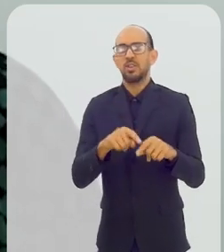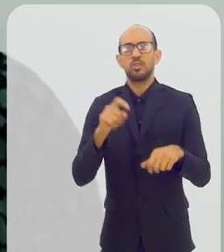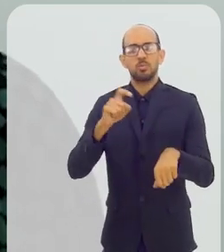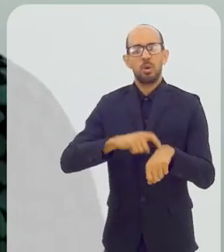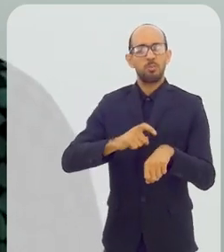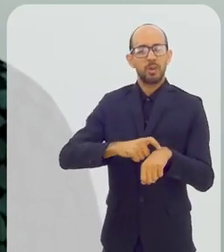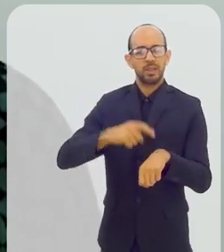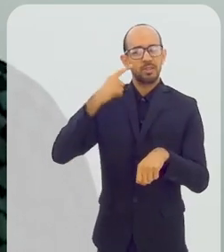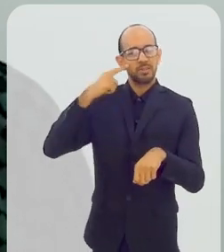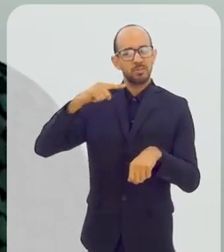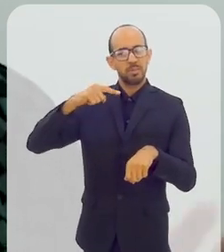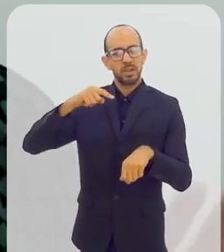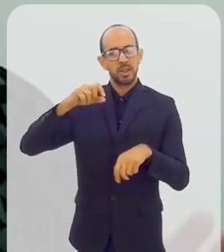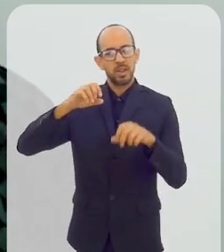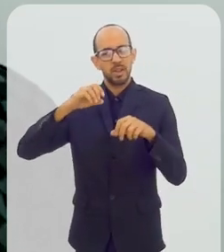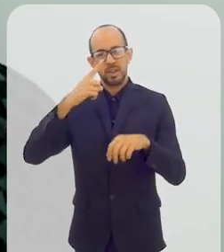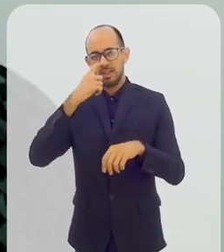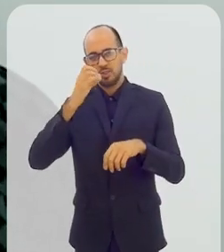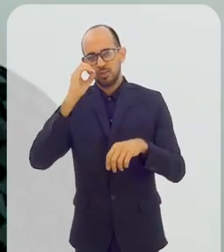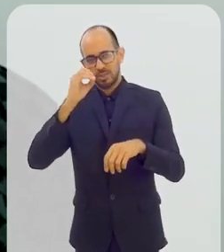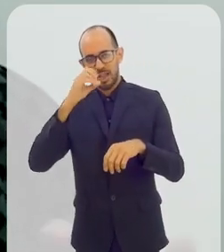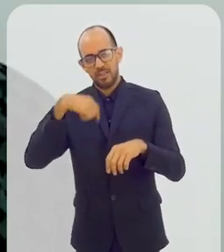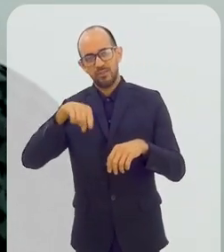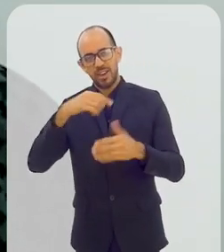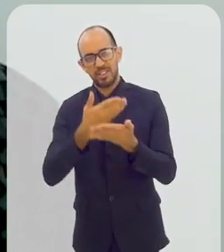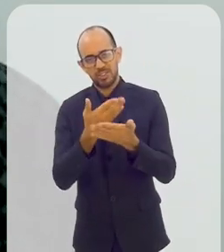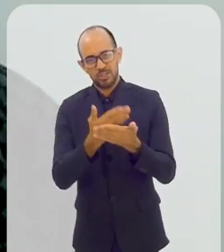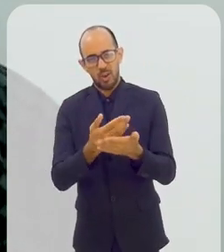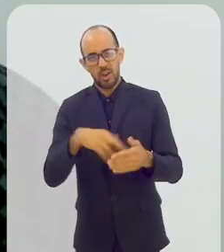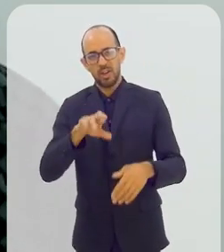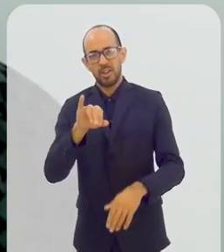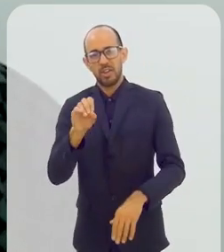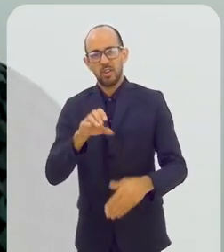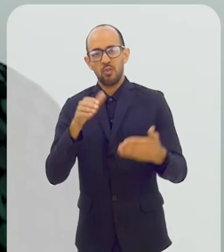gente sai da Semana Lixo Zero e vai para as escolas.